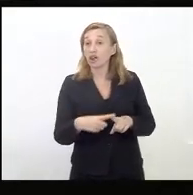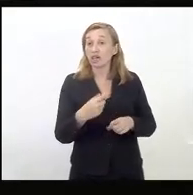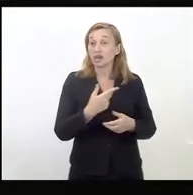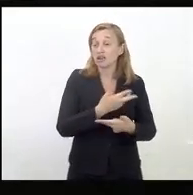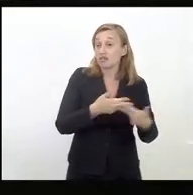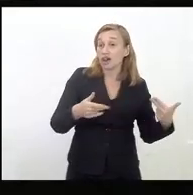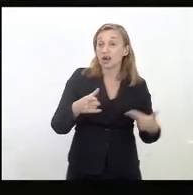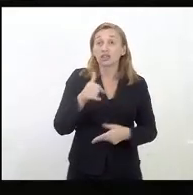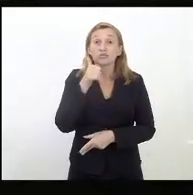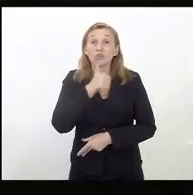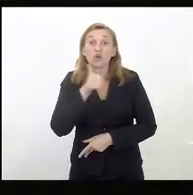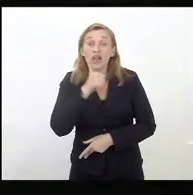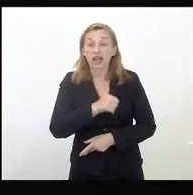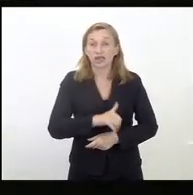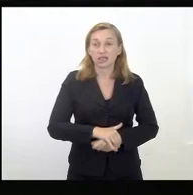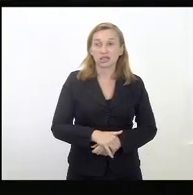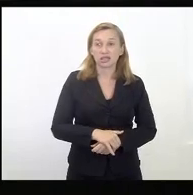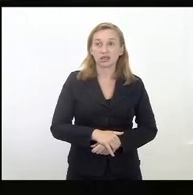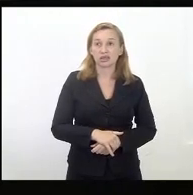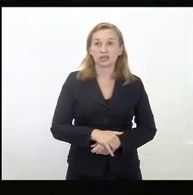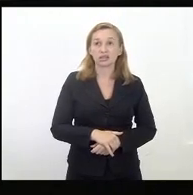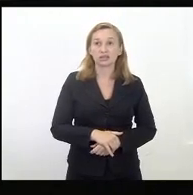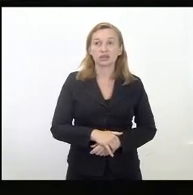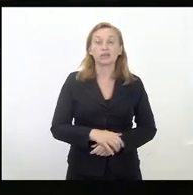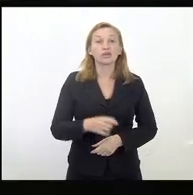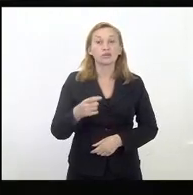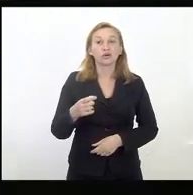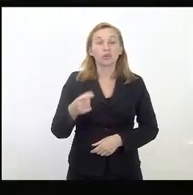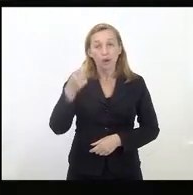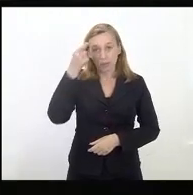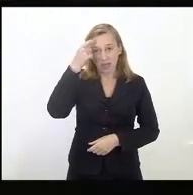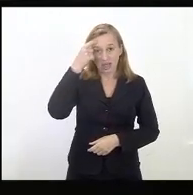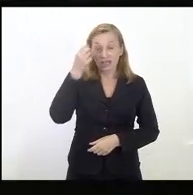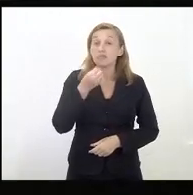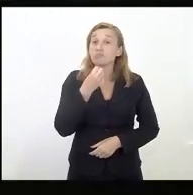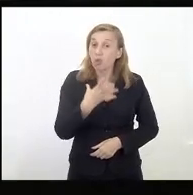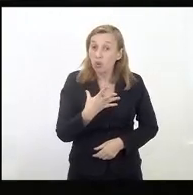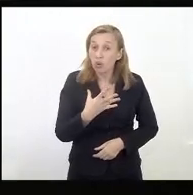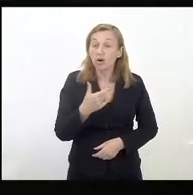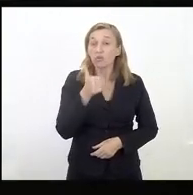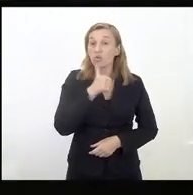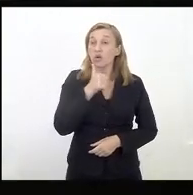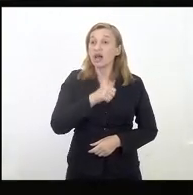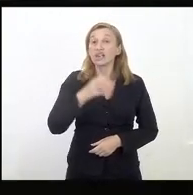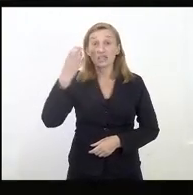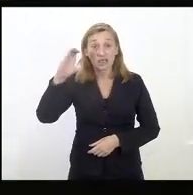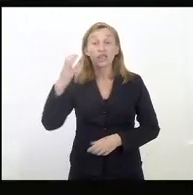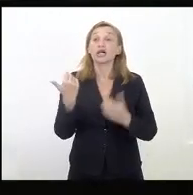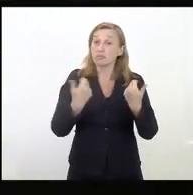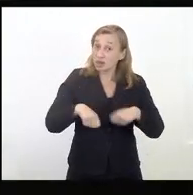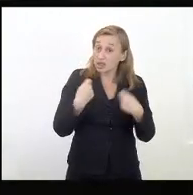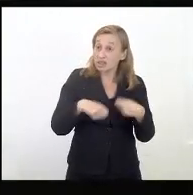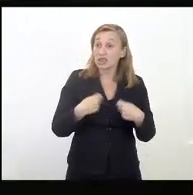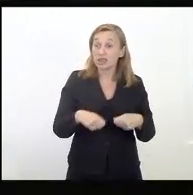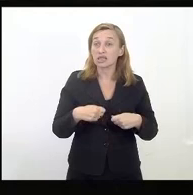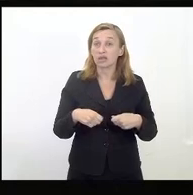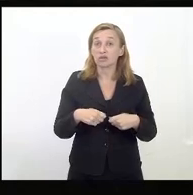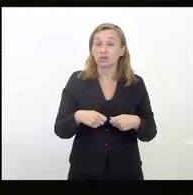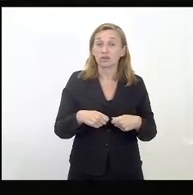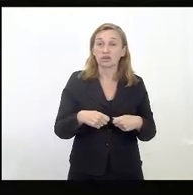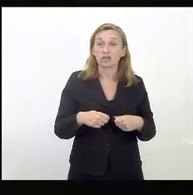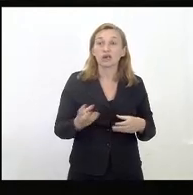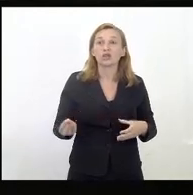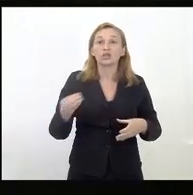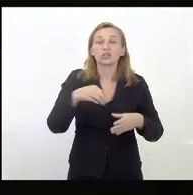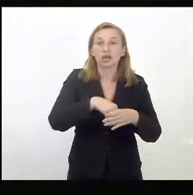temos muitas mulheres com a cabeça muito boa e mulheres cientistas que precisam está